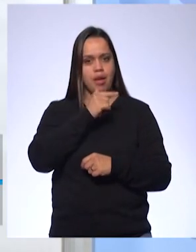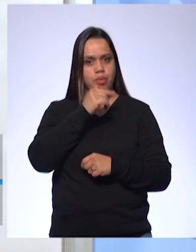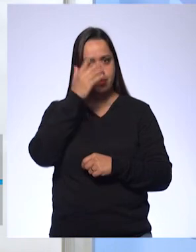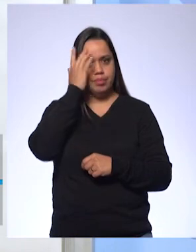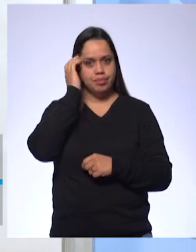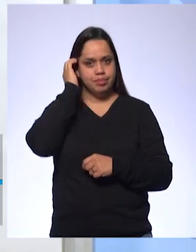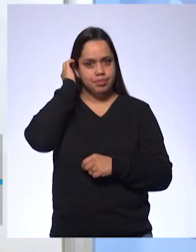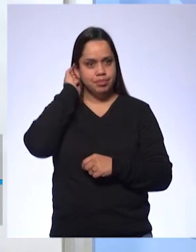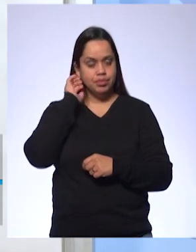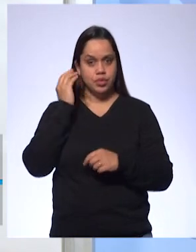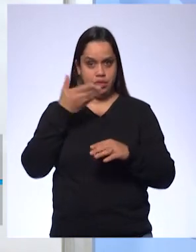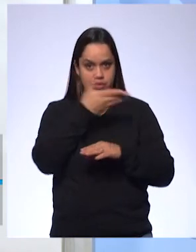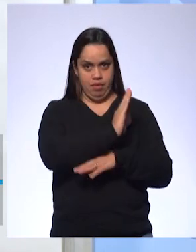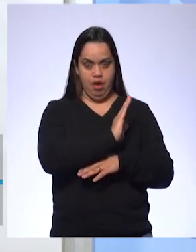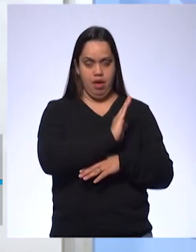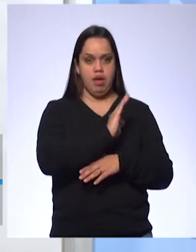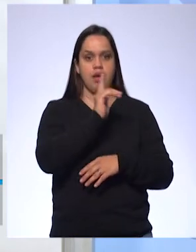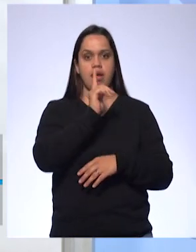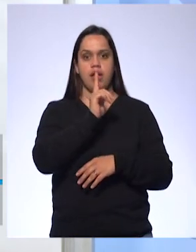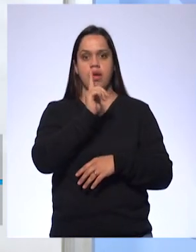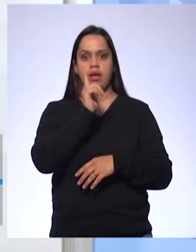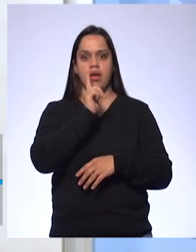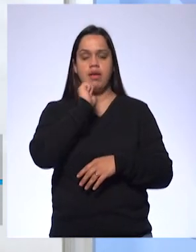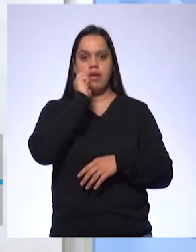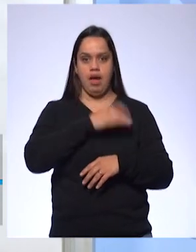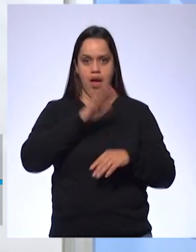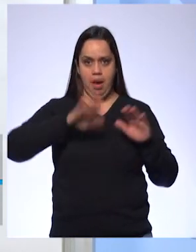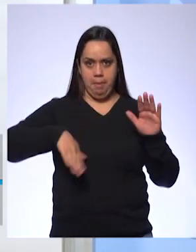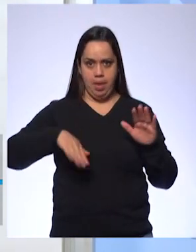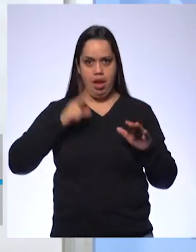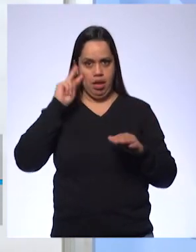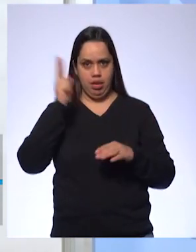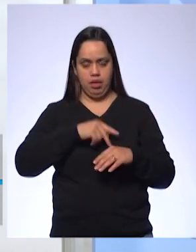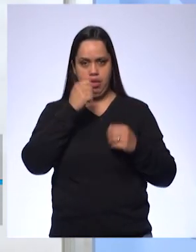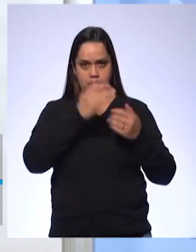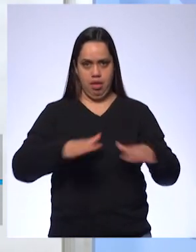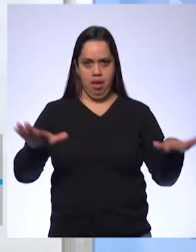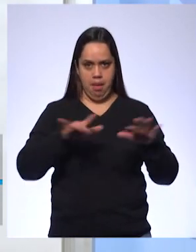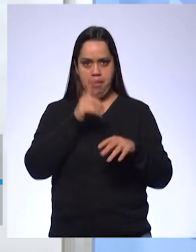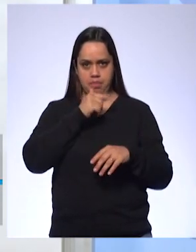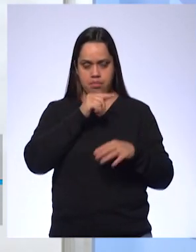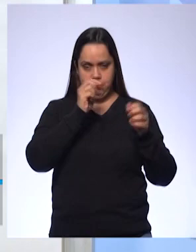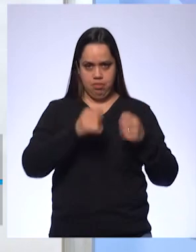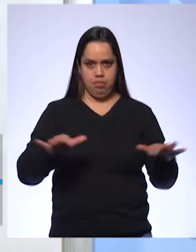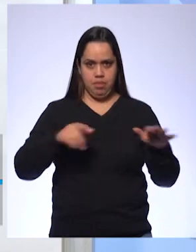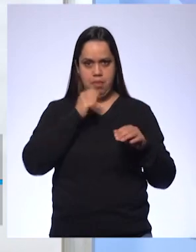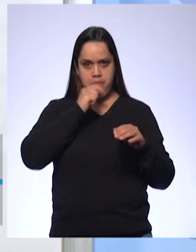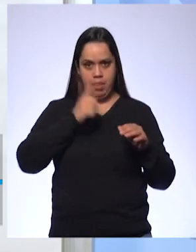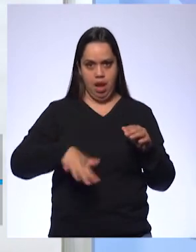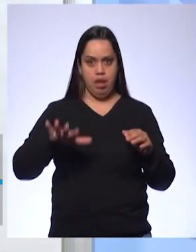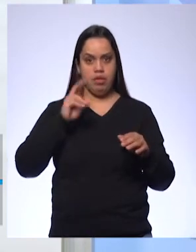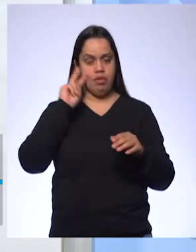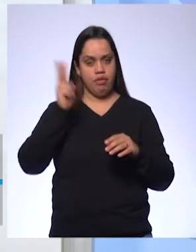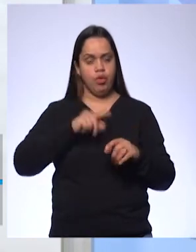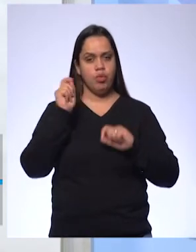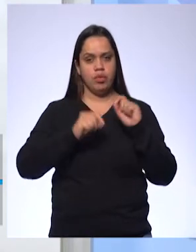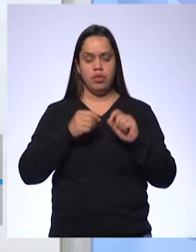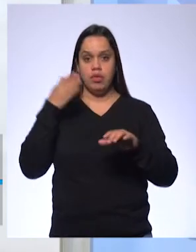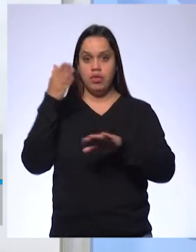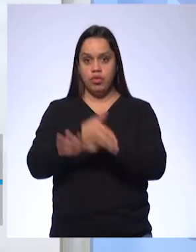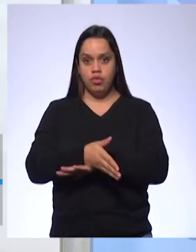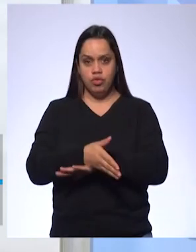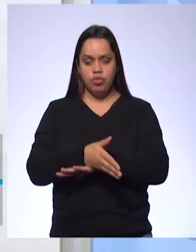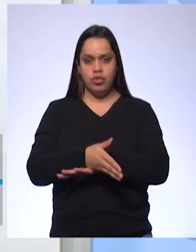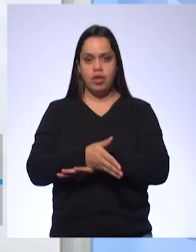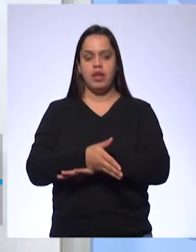isso. Quando você vai à praia, por exemplo, aqueles que já foram à praia e tal, já tiveram essa experiência, você percebe, quando você chega à